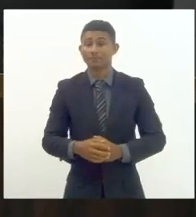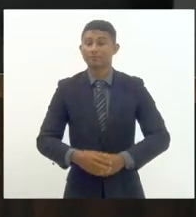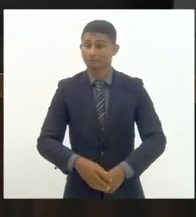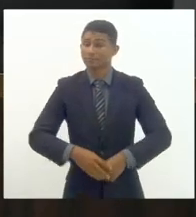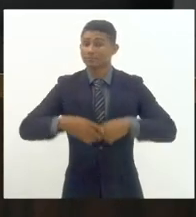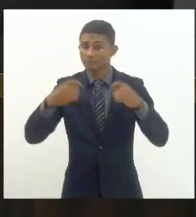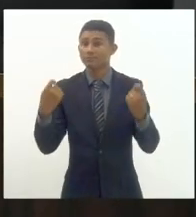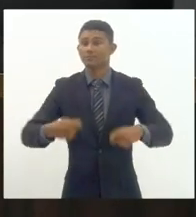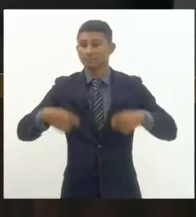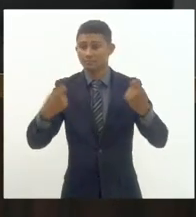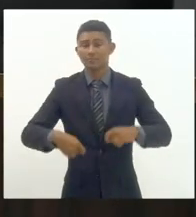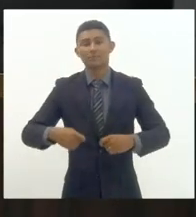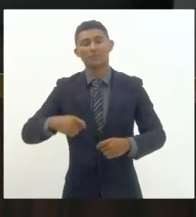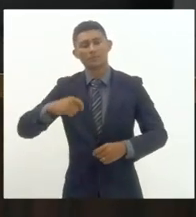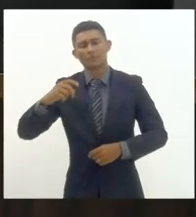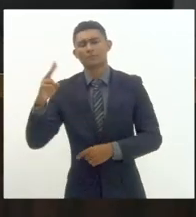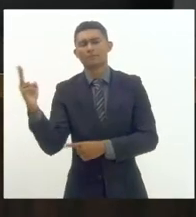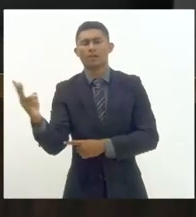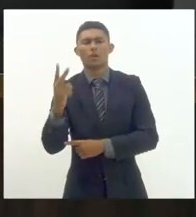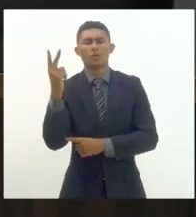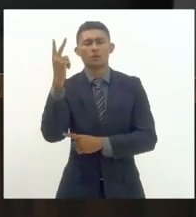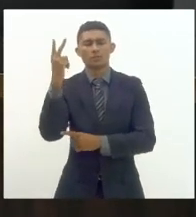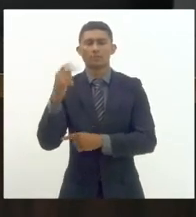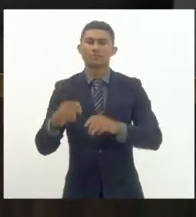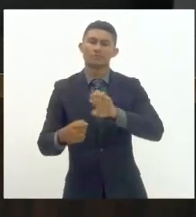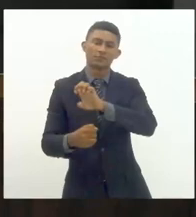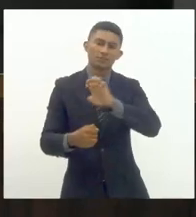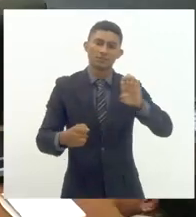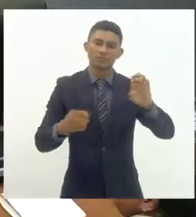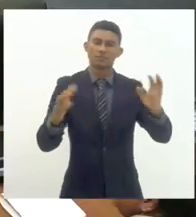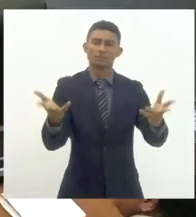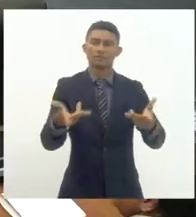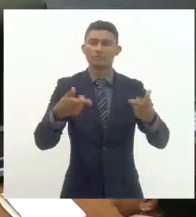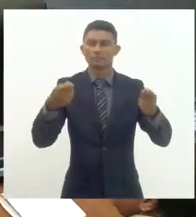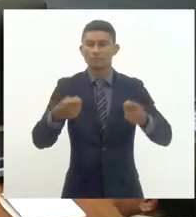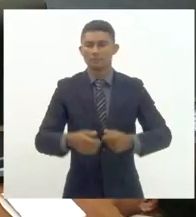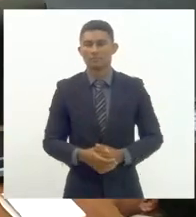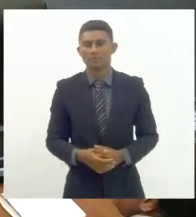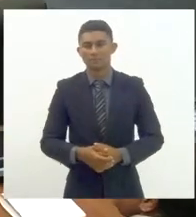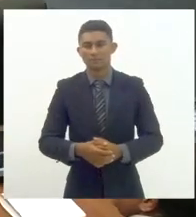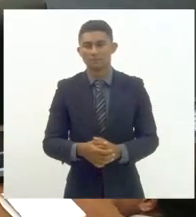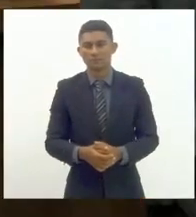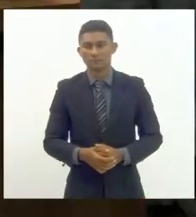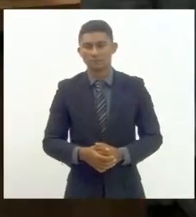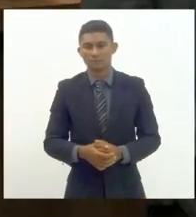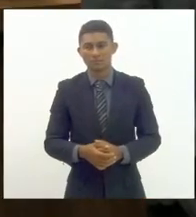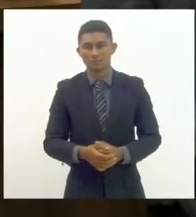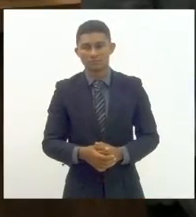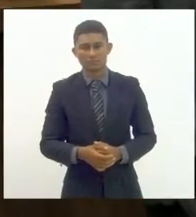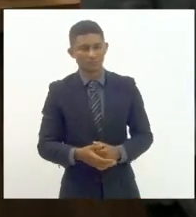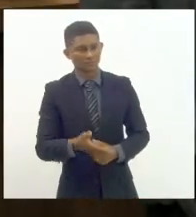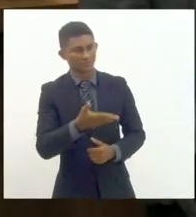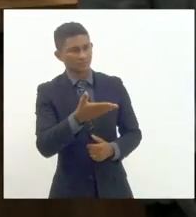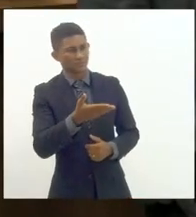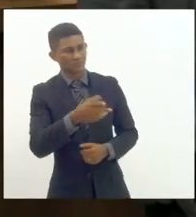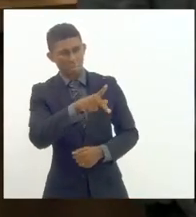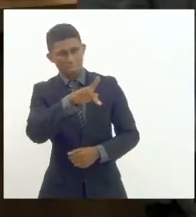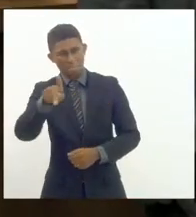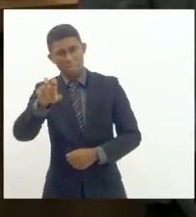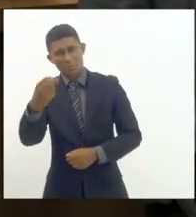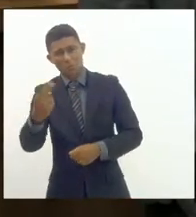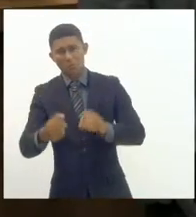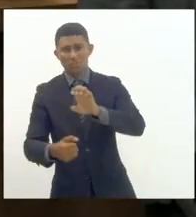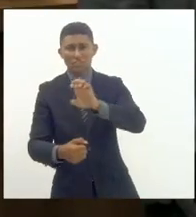muito valorizar essa esquerda maravilhosa. Presidente, deputado, está presidindo ou está falando pela esquerda? Não entendi.